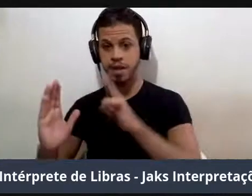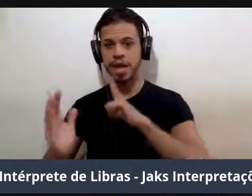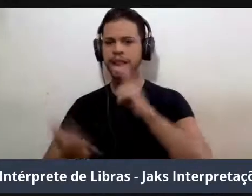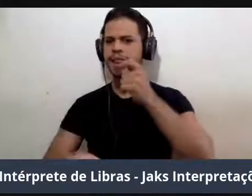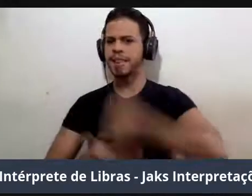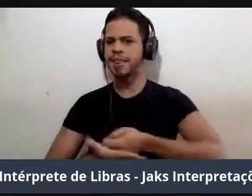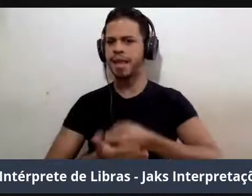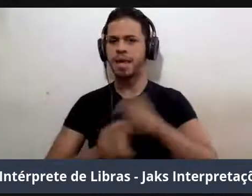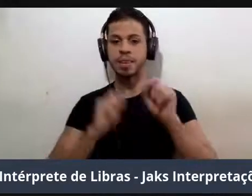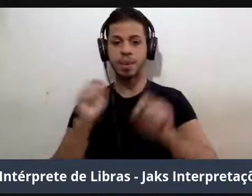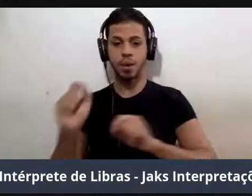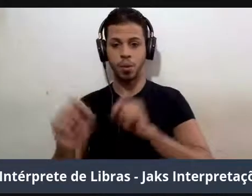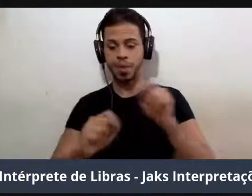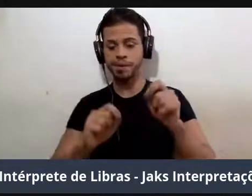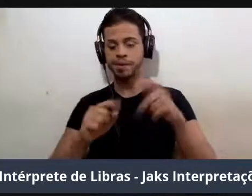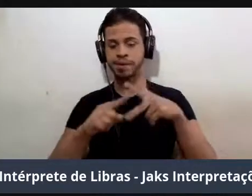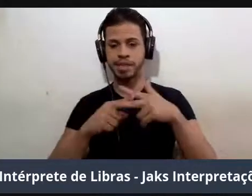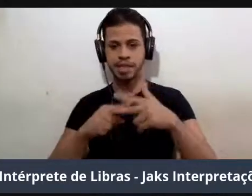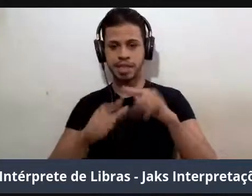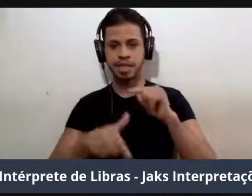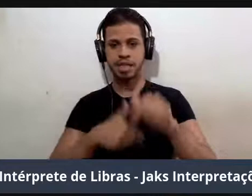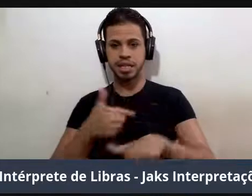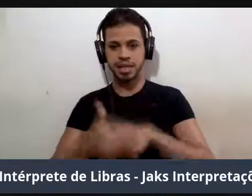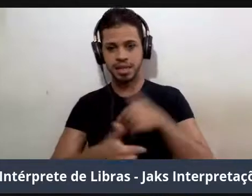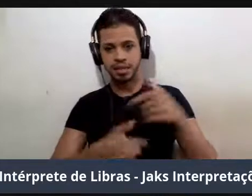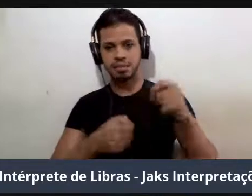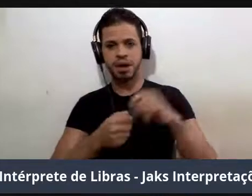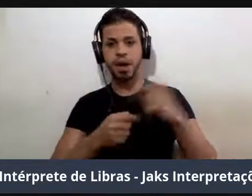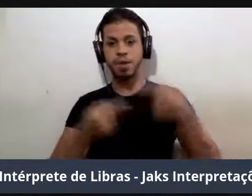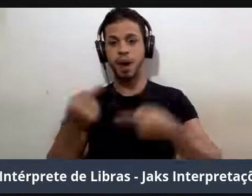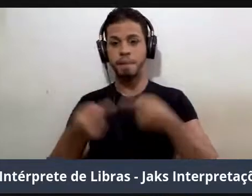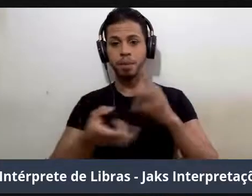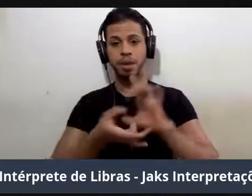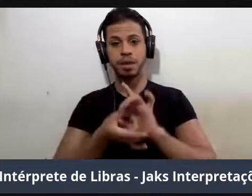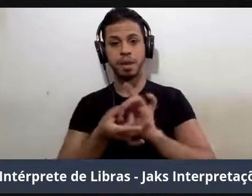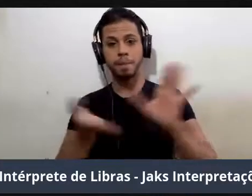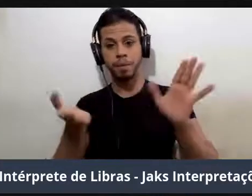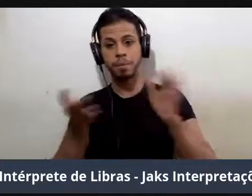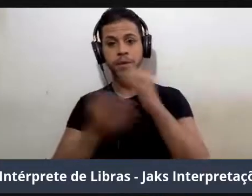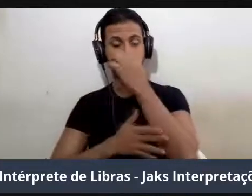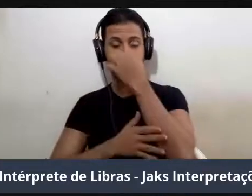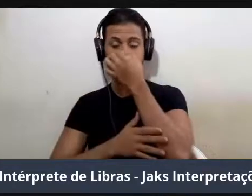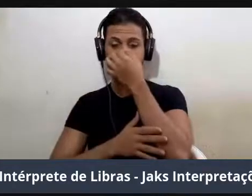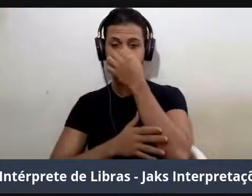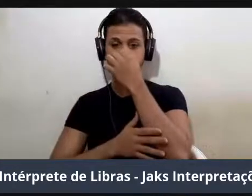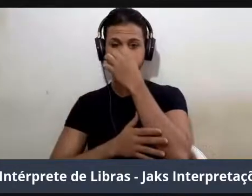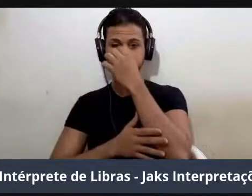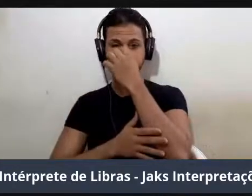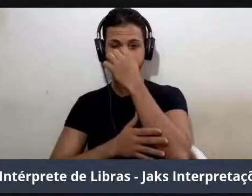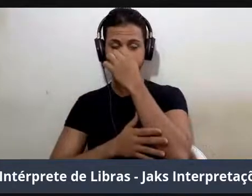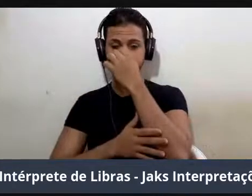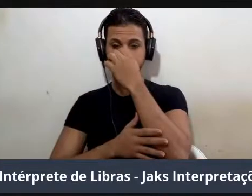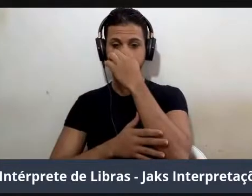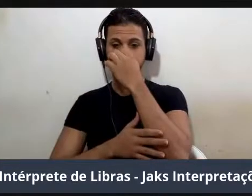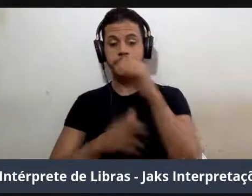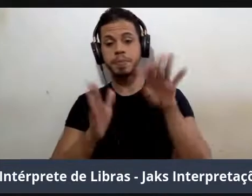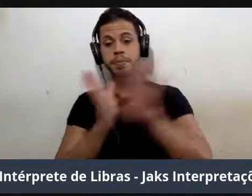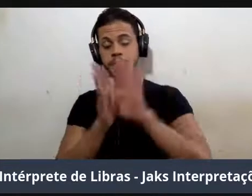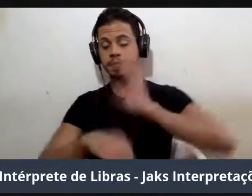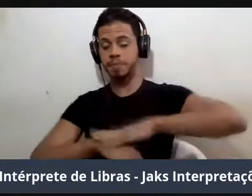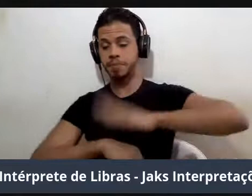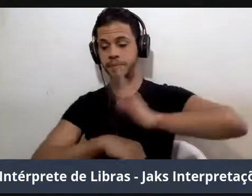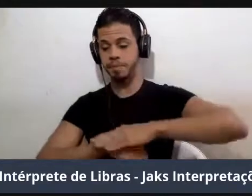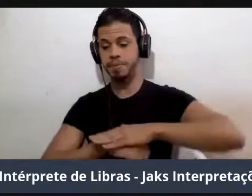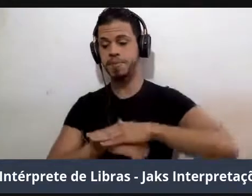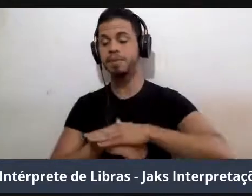as suas ferramentas de trabalho se tornem uma política pública. Então, chegou um momento que as parteiras